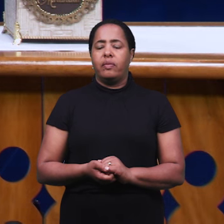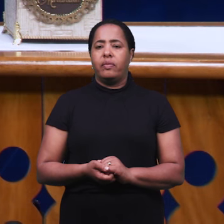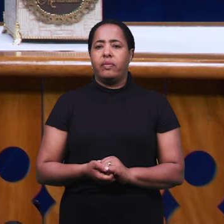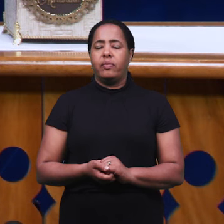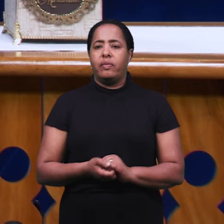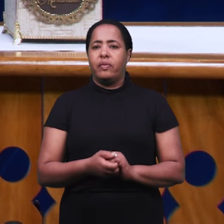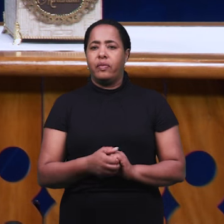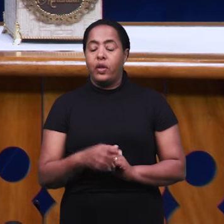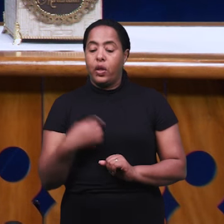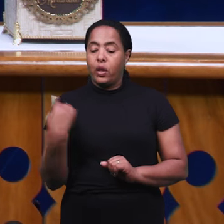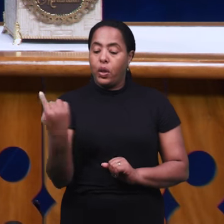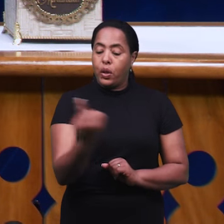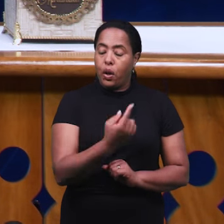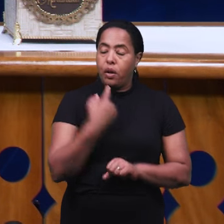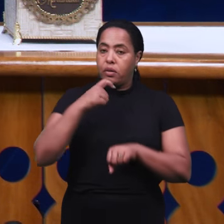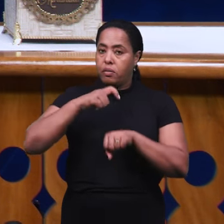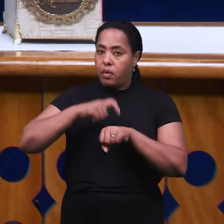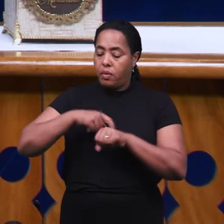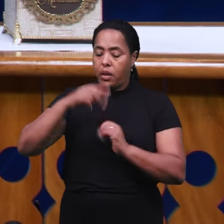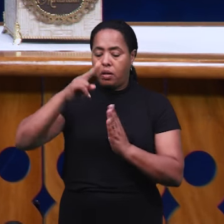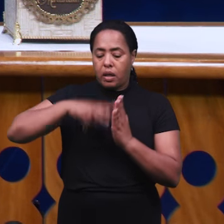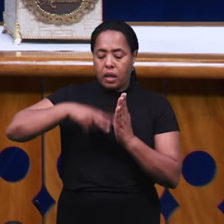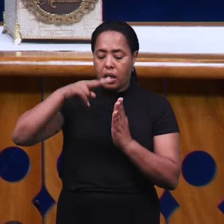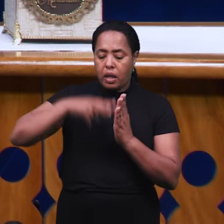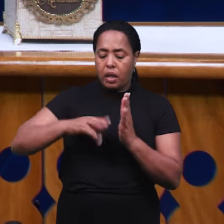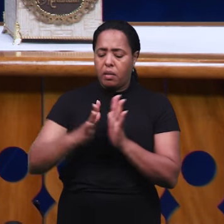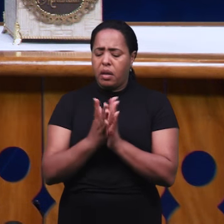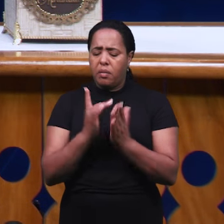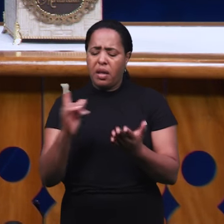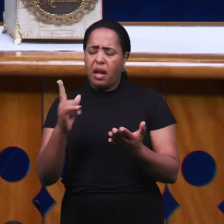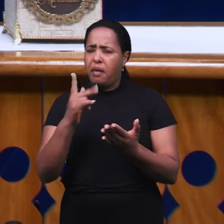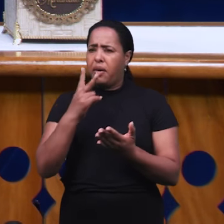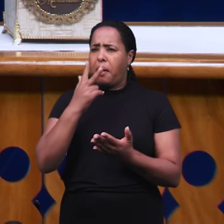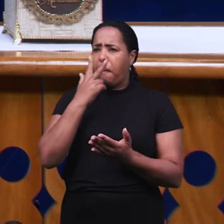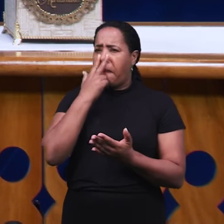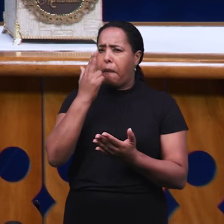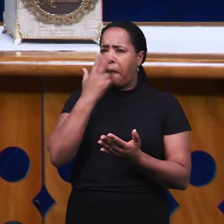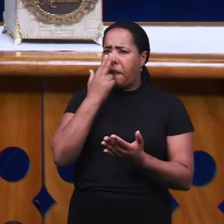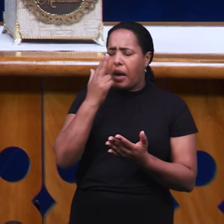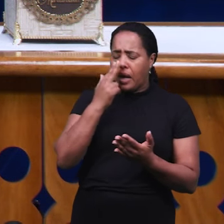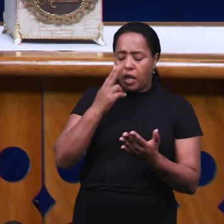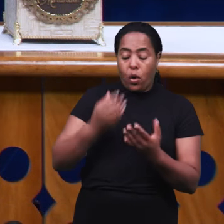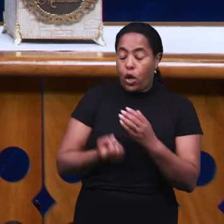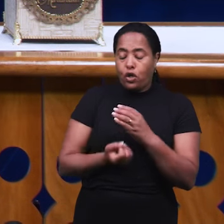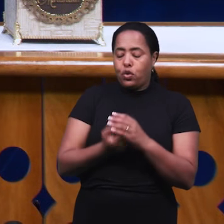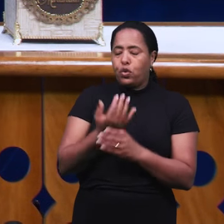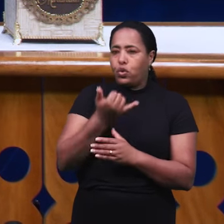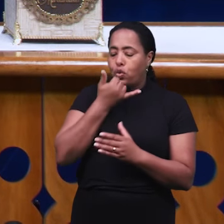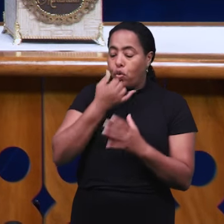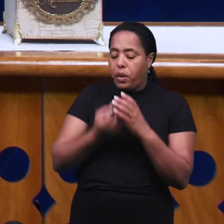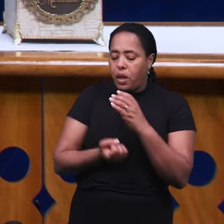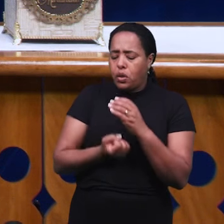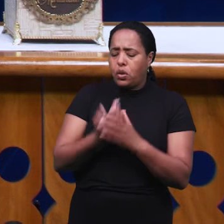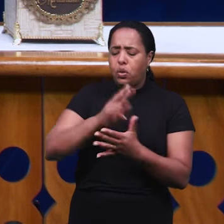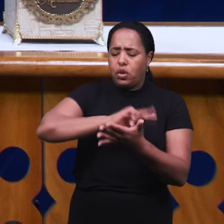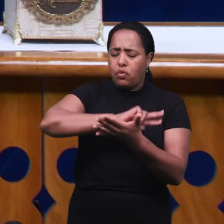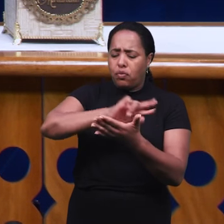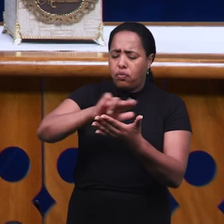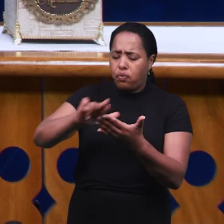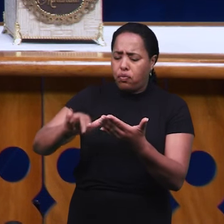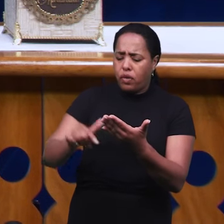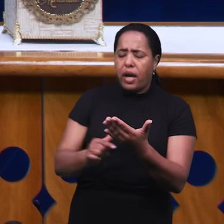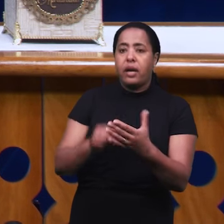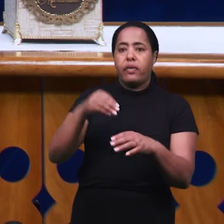Quando nós estamos lendo a palavra, essa expressão aparece várias vezes.